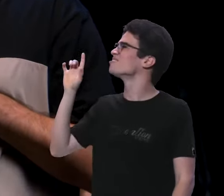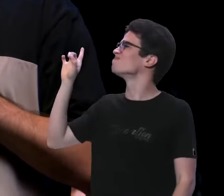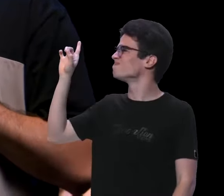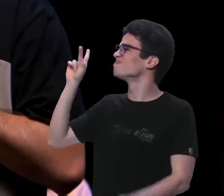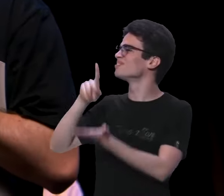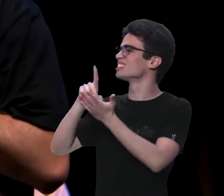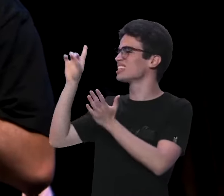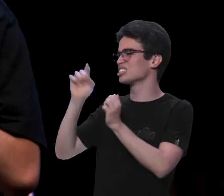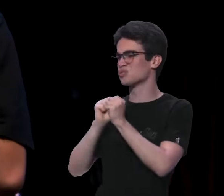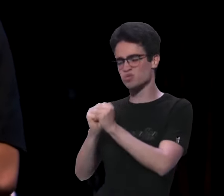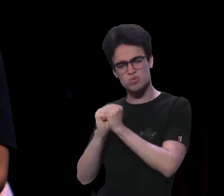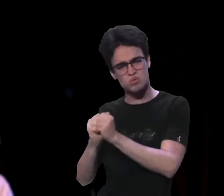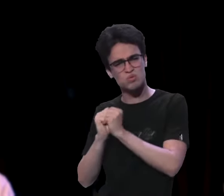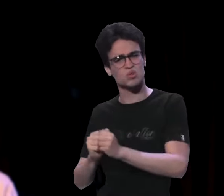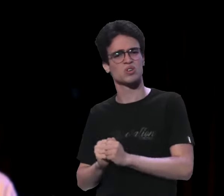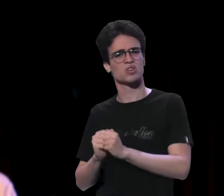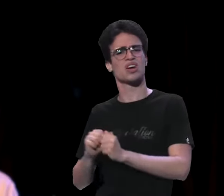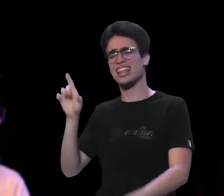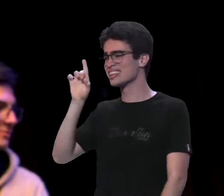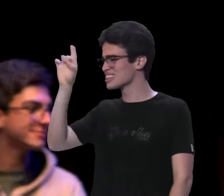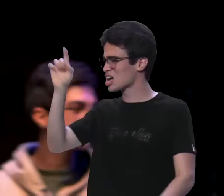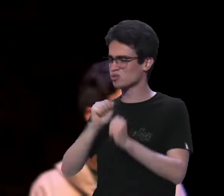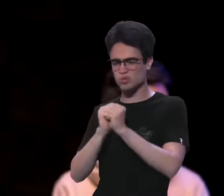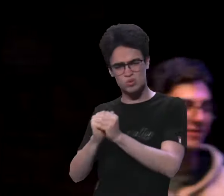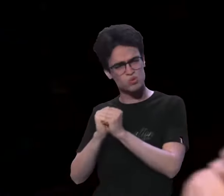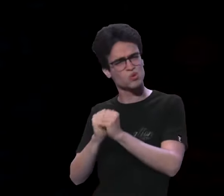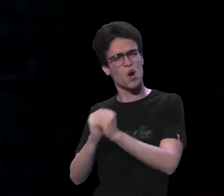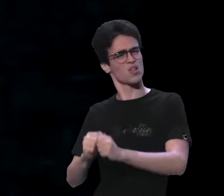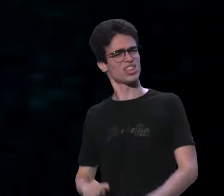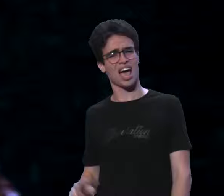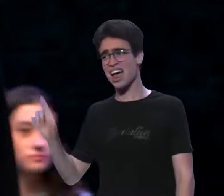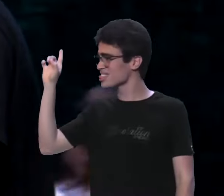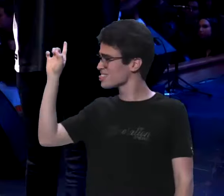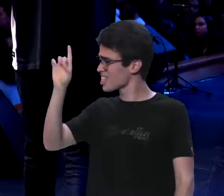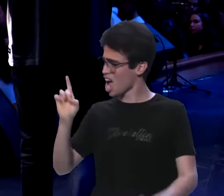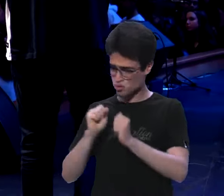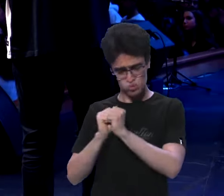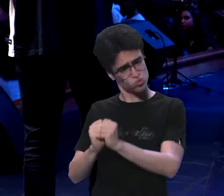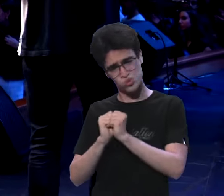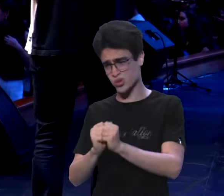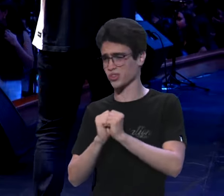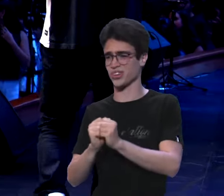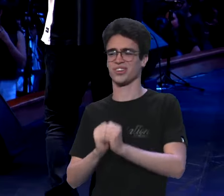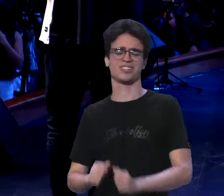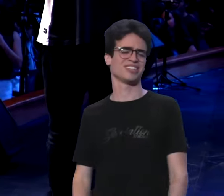comigo, Deus está comigo, Deus está comigo.